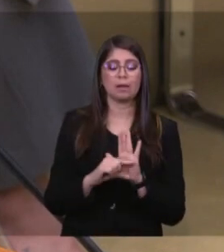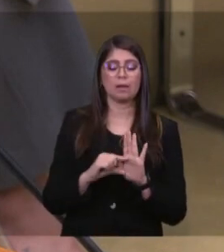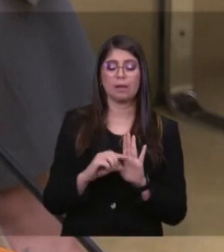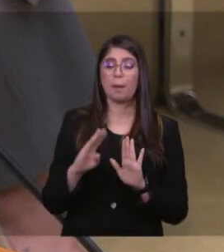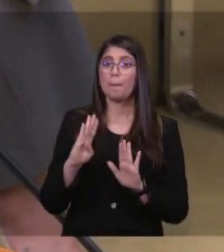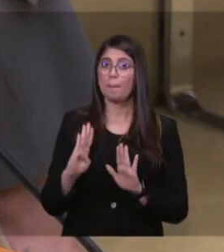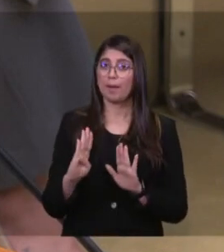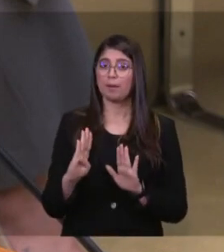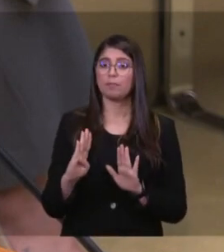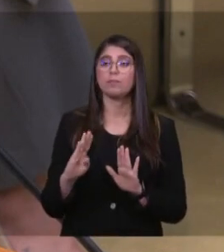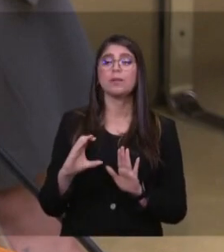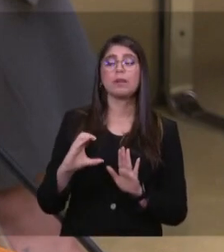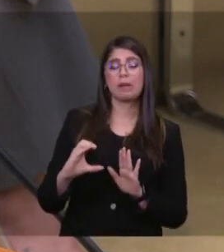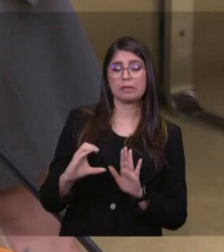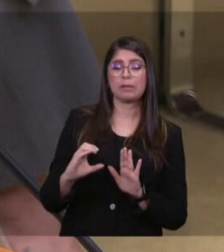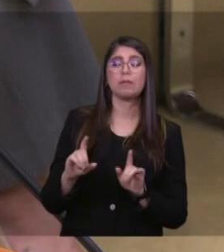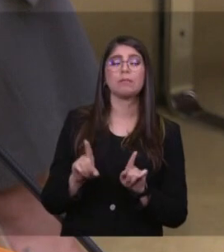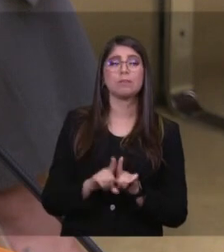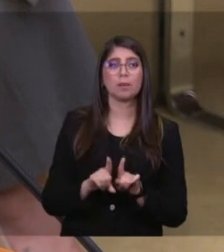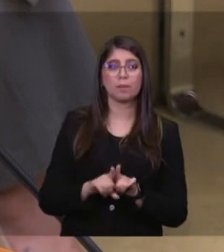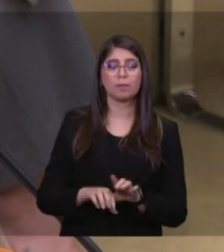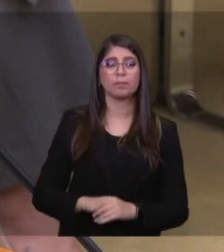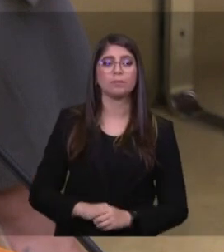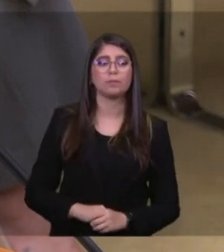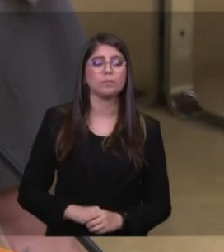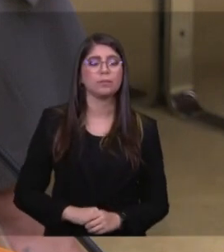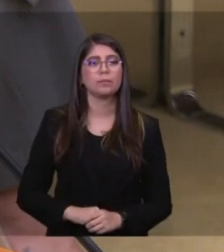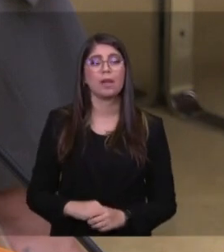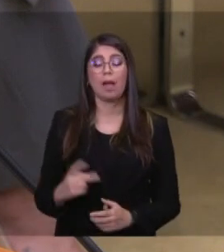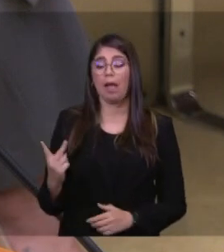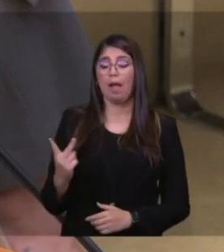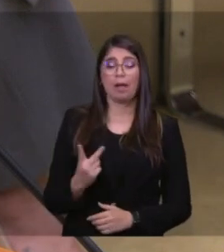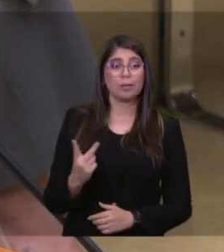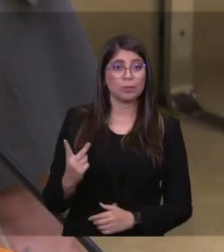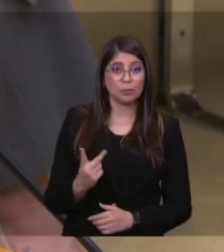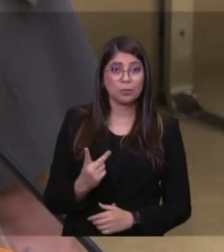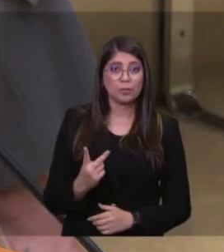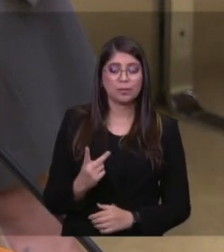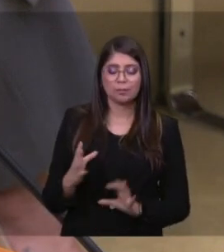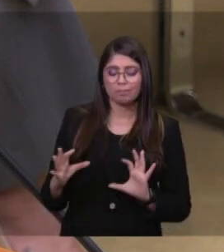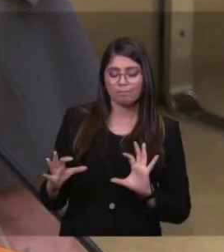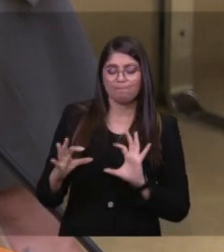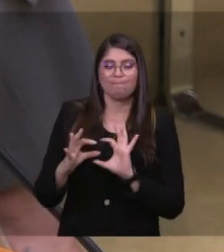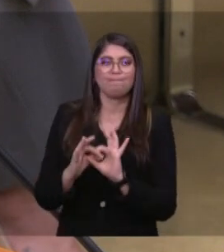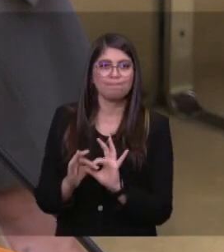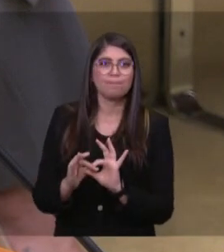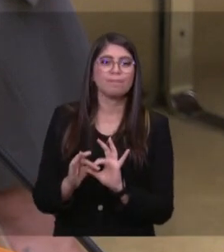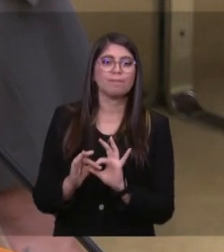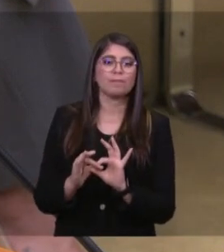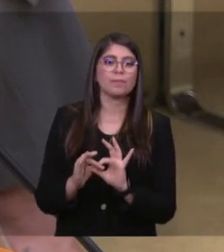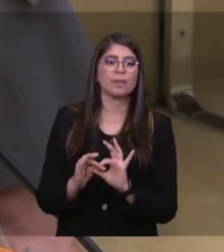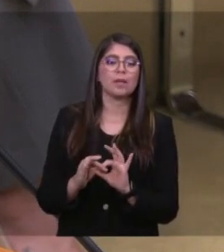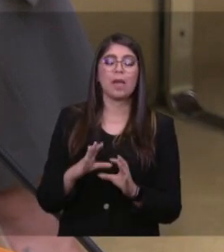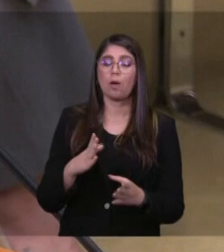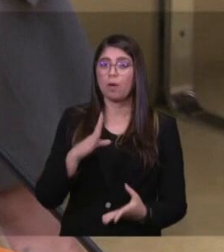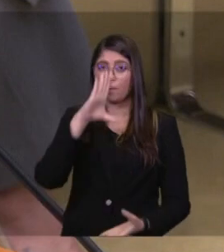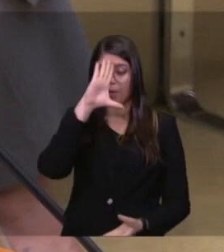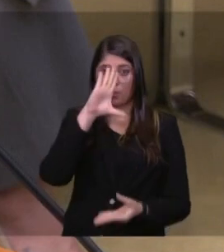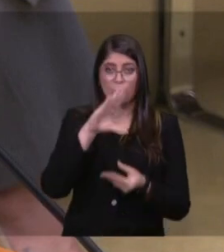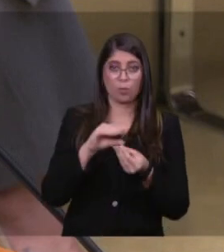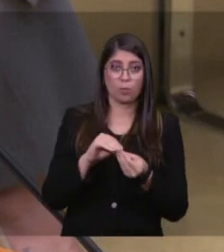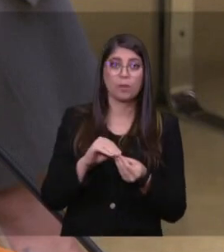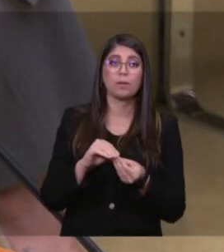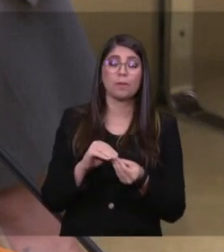própria alínea C faz menção à alínea B, ou seja, ambas as alíneas são indissociáveis. E aqui, para concluir, excelências, eu só